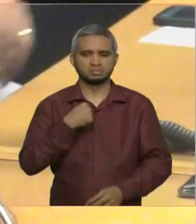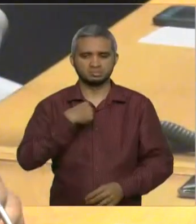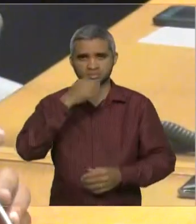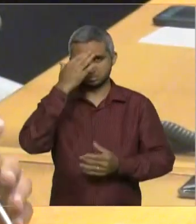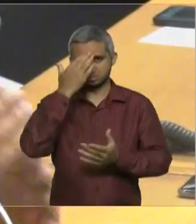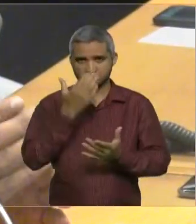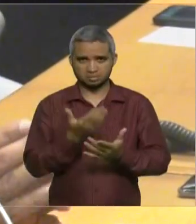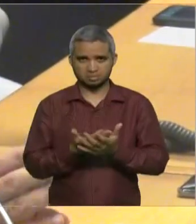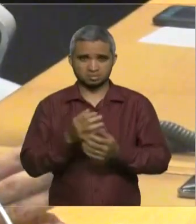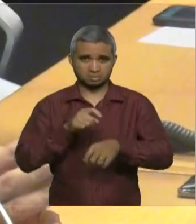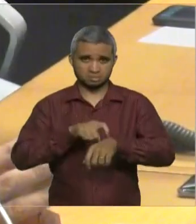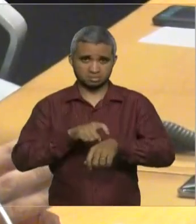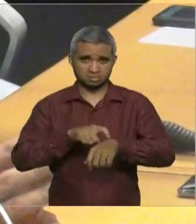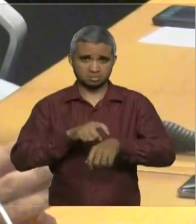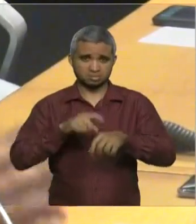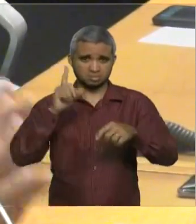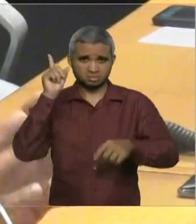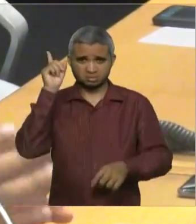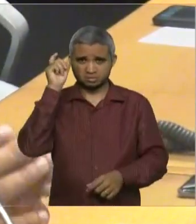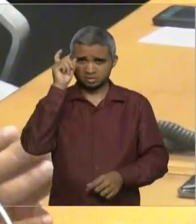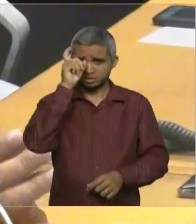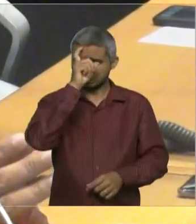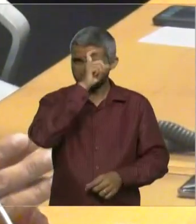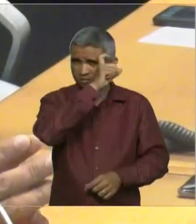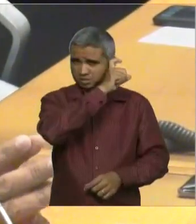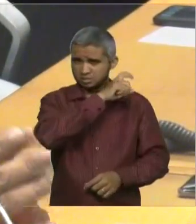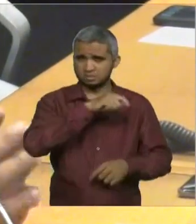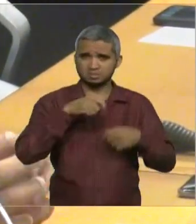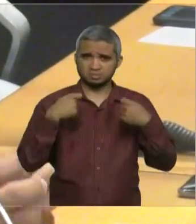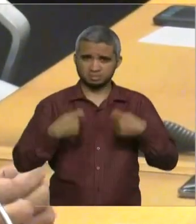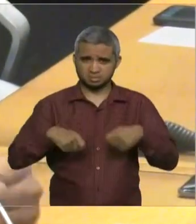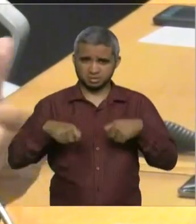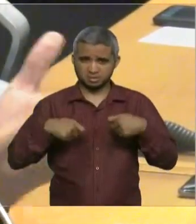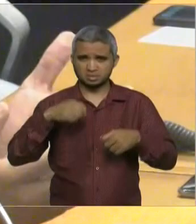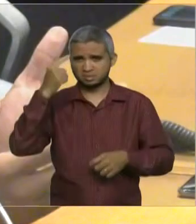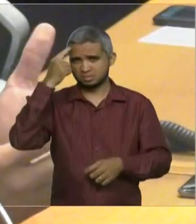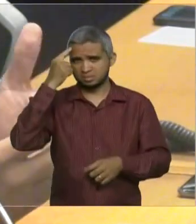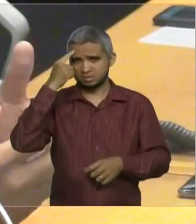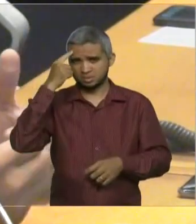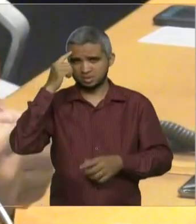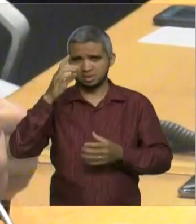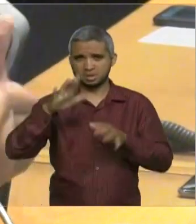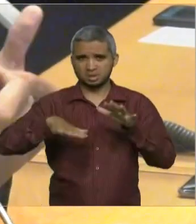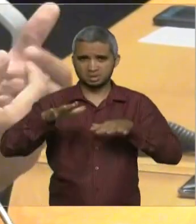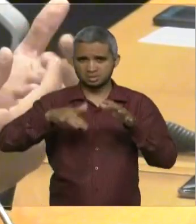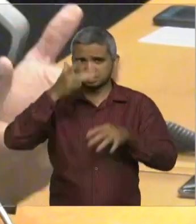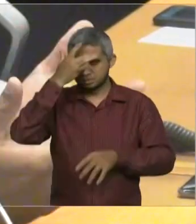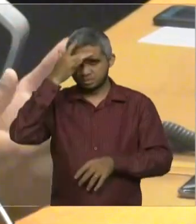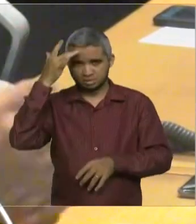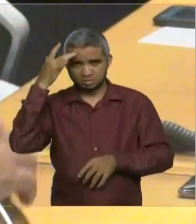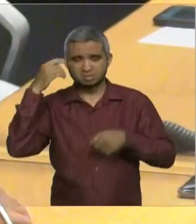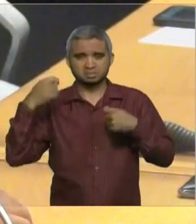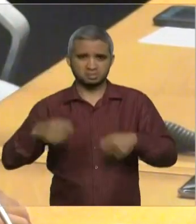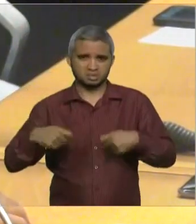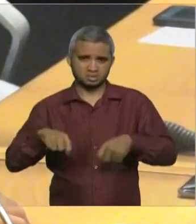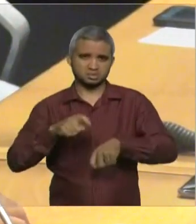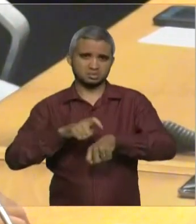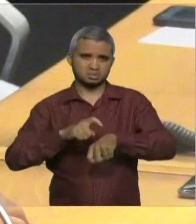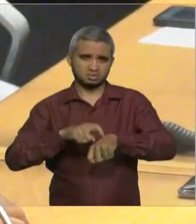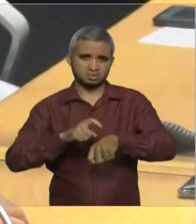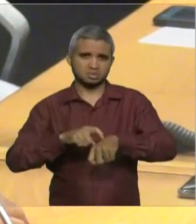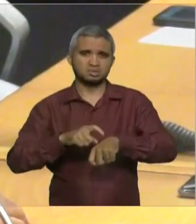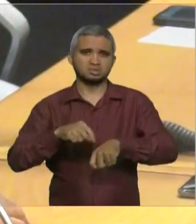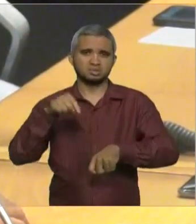que pensar que muitas pessoas hoje dependem da sua inspiração, do seu momento aqui nesta casa,